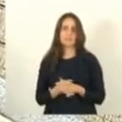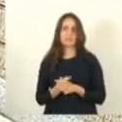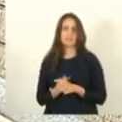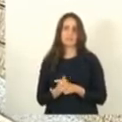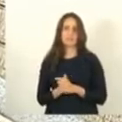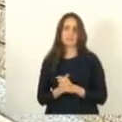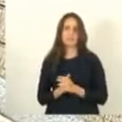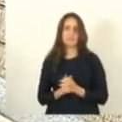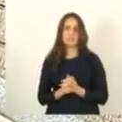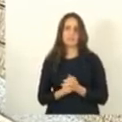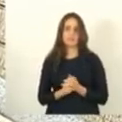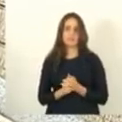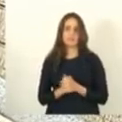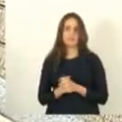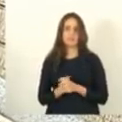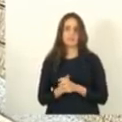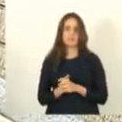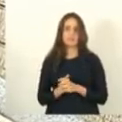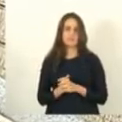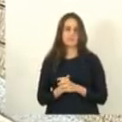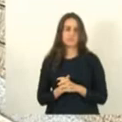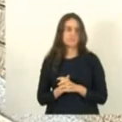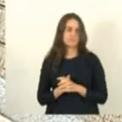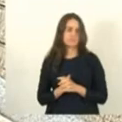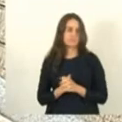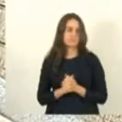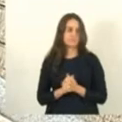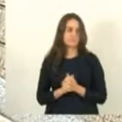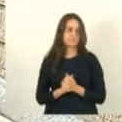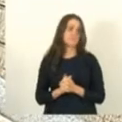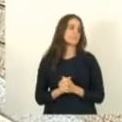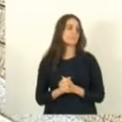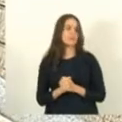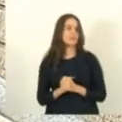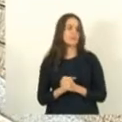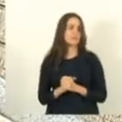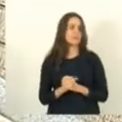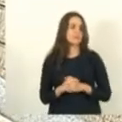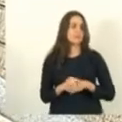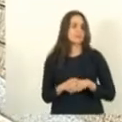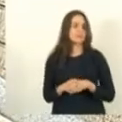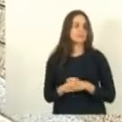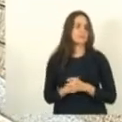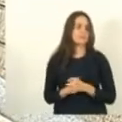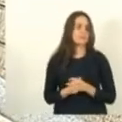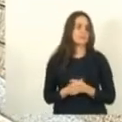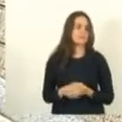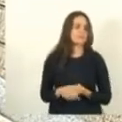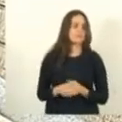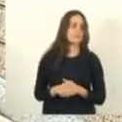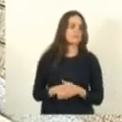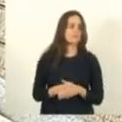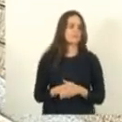Deputado Bruno Lamas, Vossa Excelência já transmitiu o recado para o deputado Zé Esmeraldo? Ok.